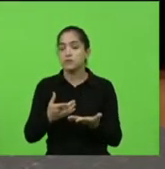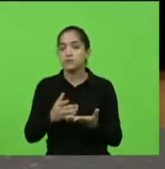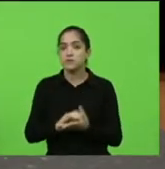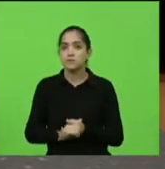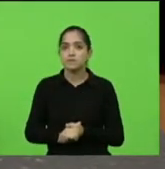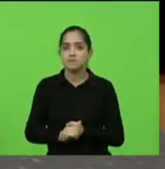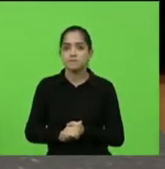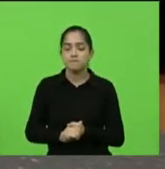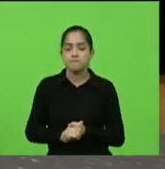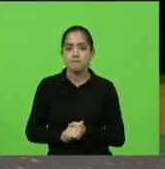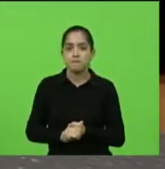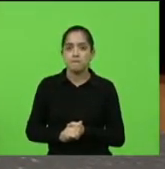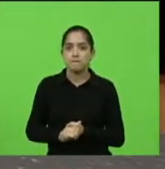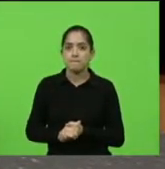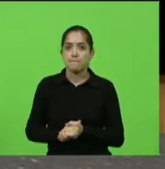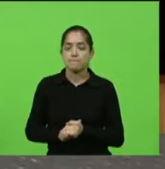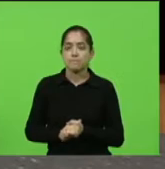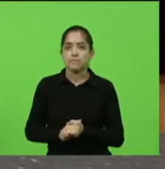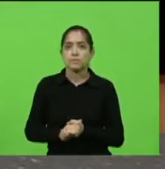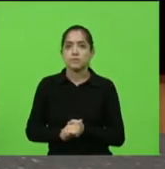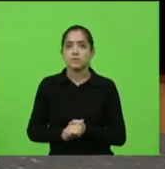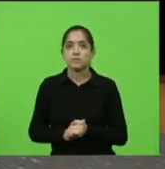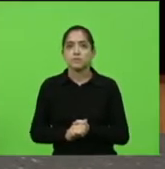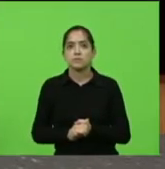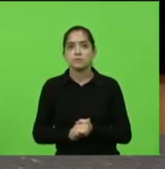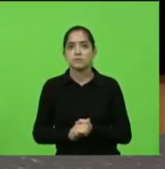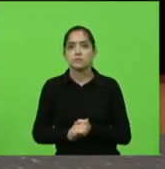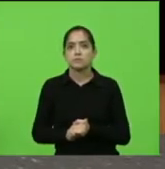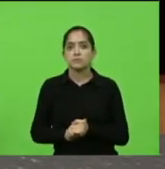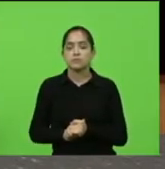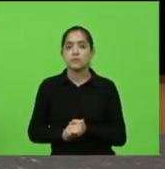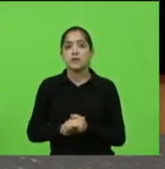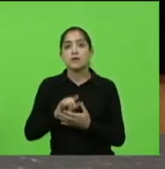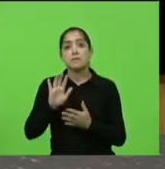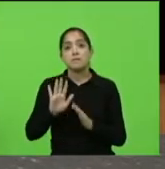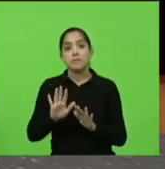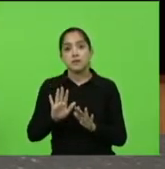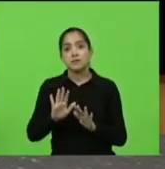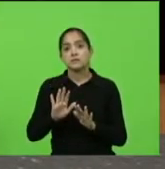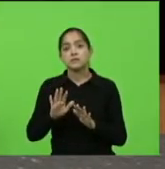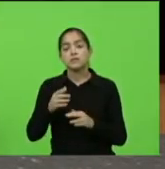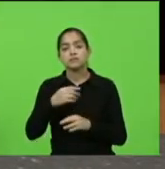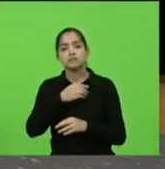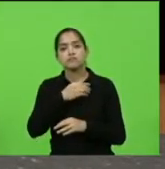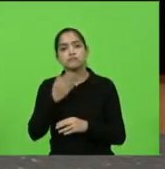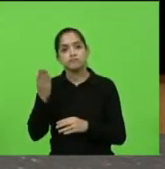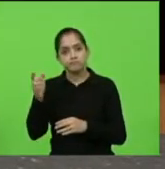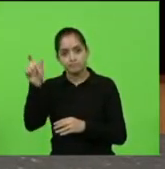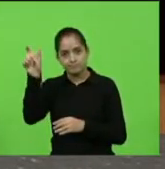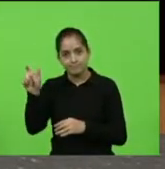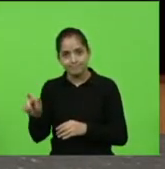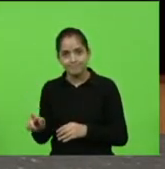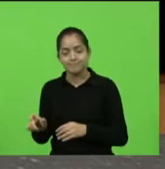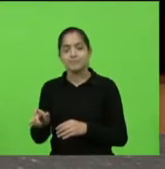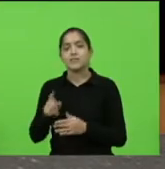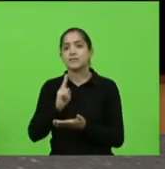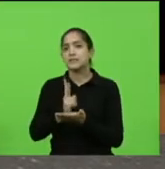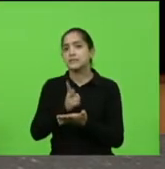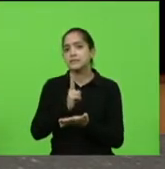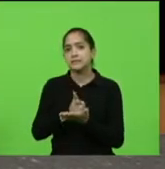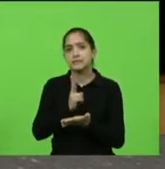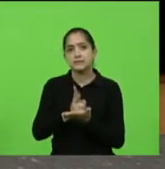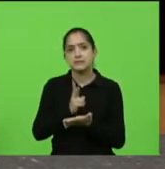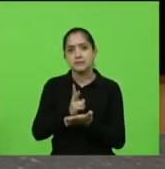E o Cacildo sempre se manteve com